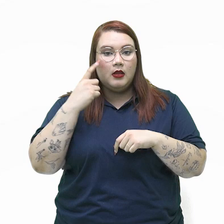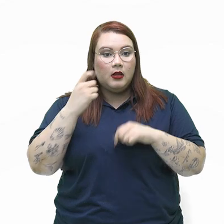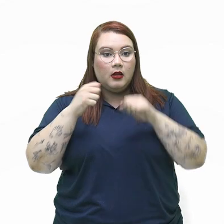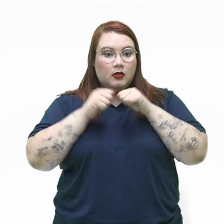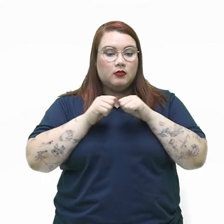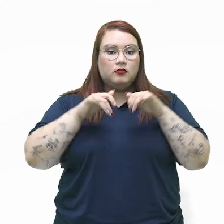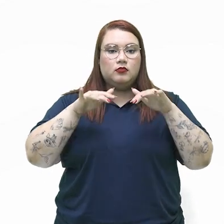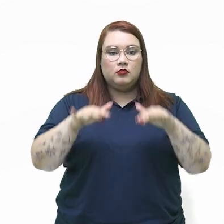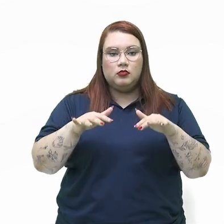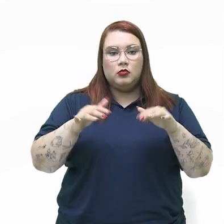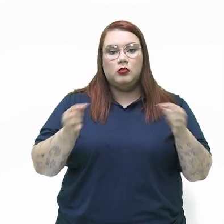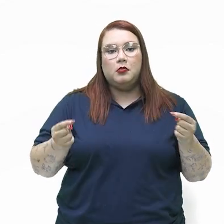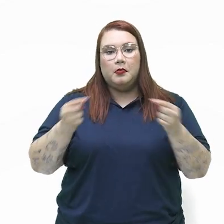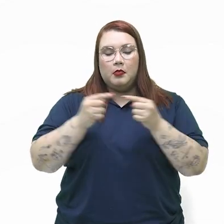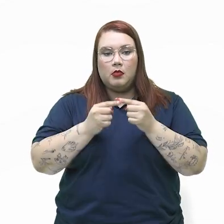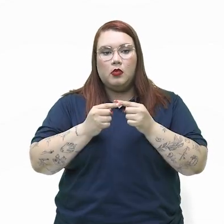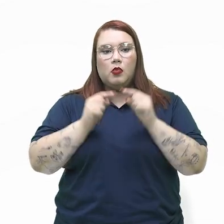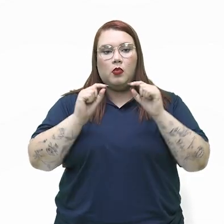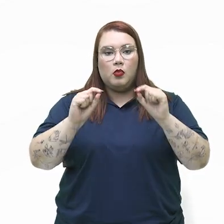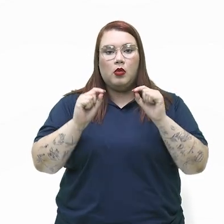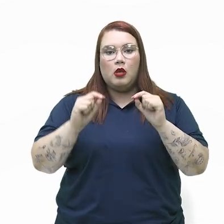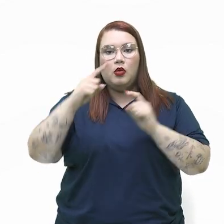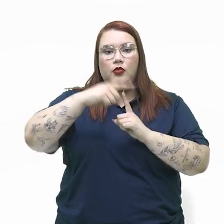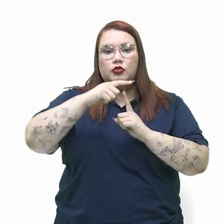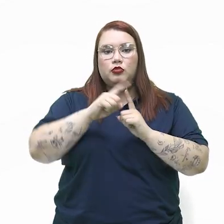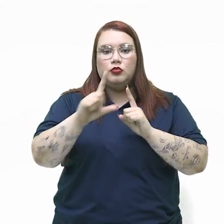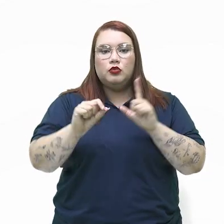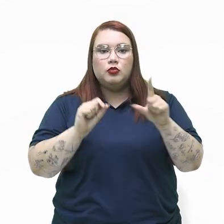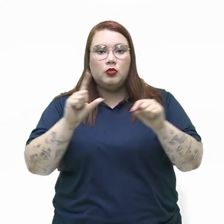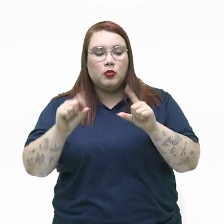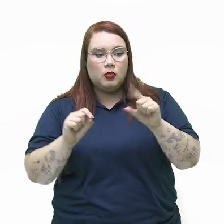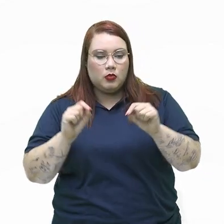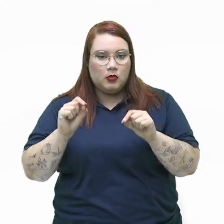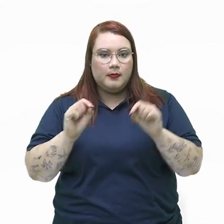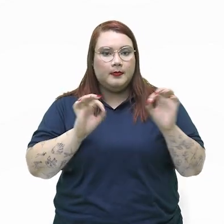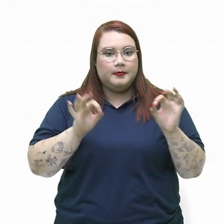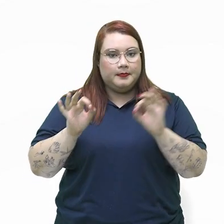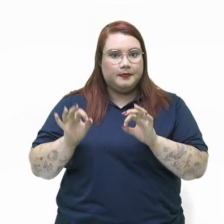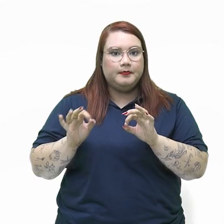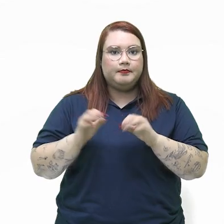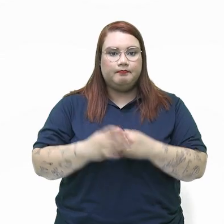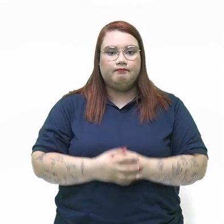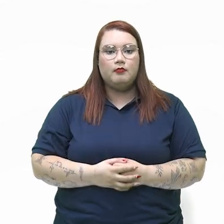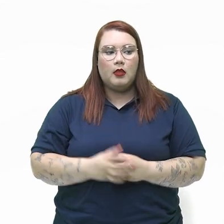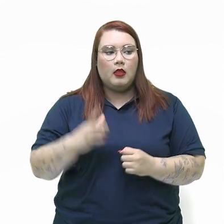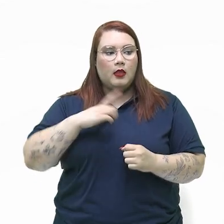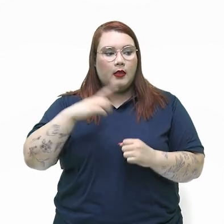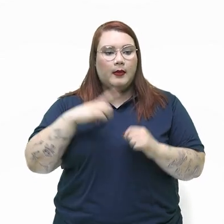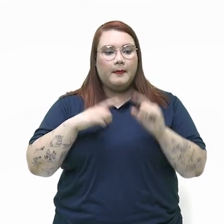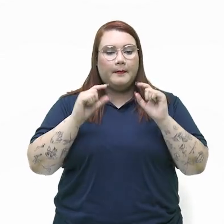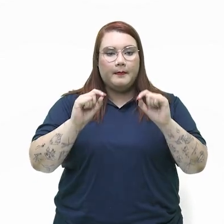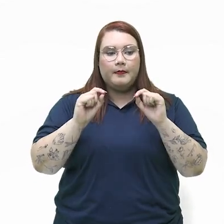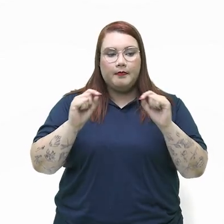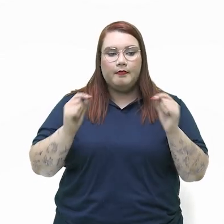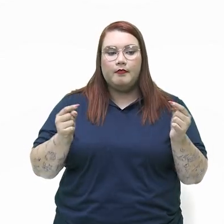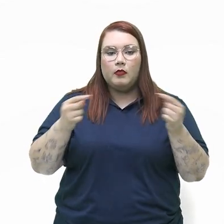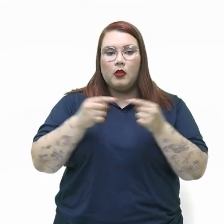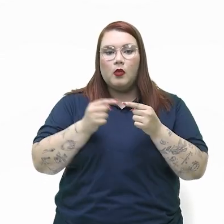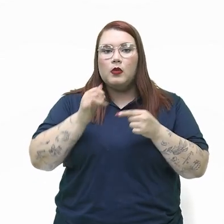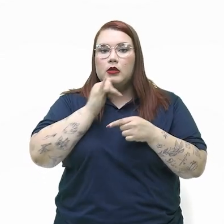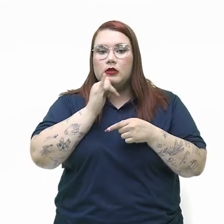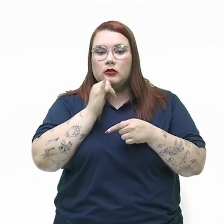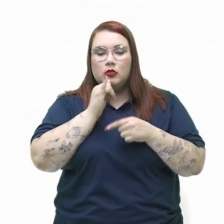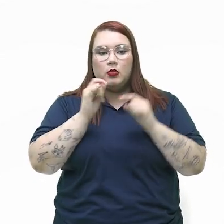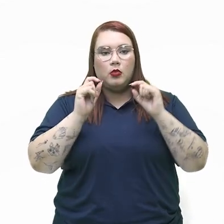outra vai favorecer o processo de seleção dos indivíduos. Né? Nós temos, nesse caso aí, um exemplo